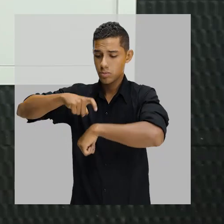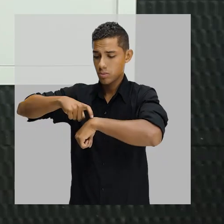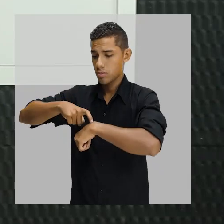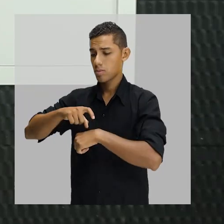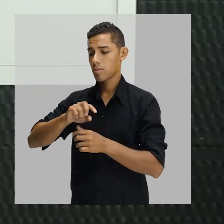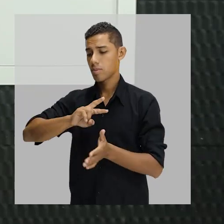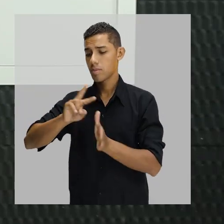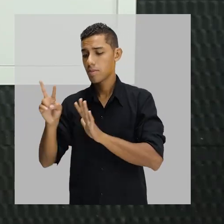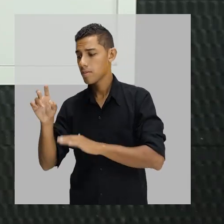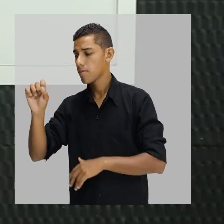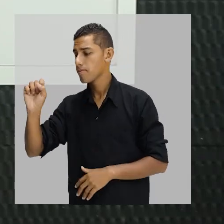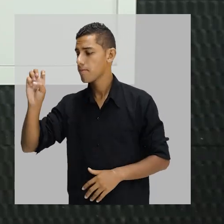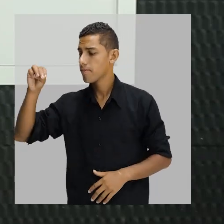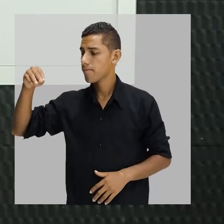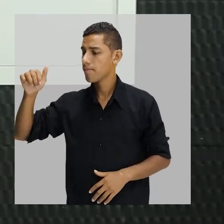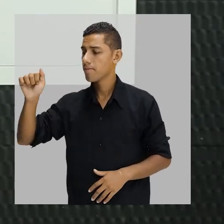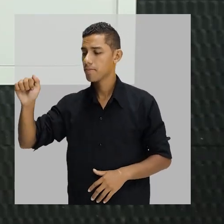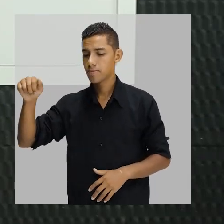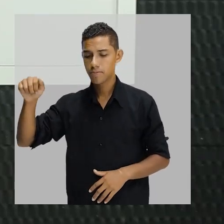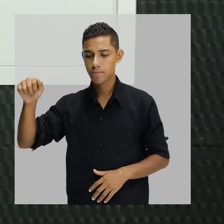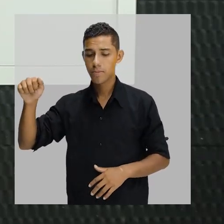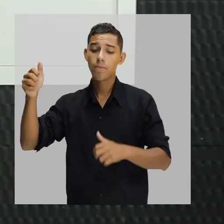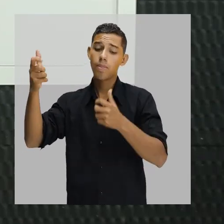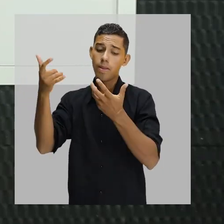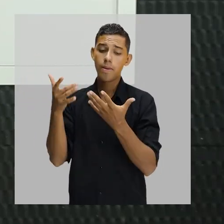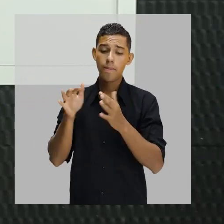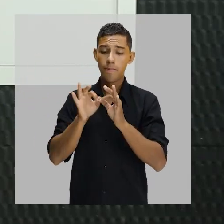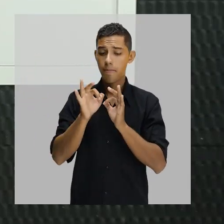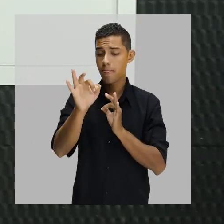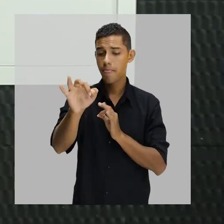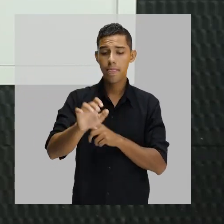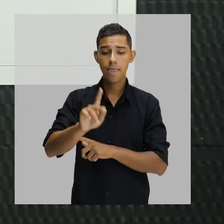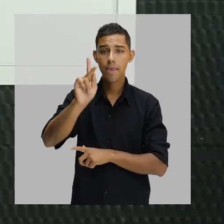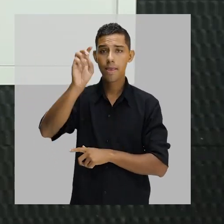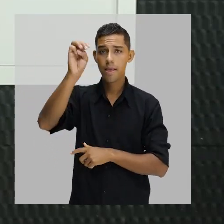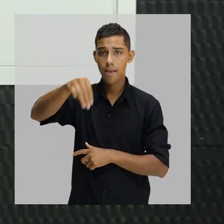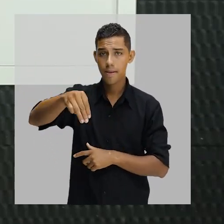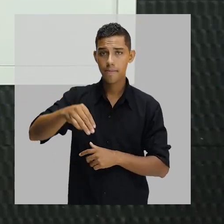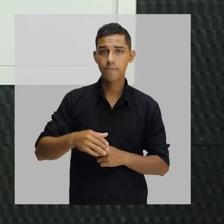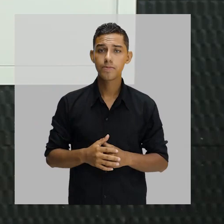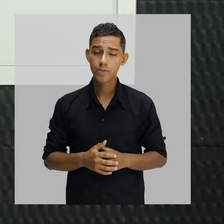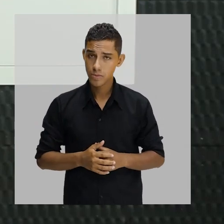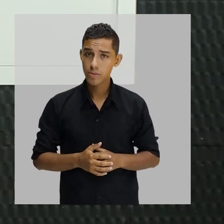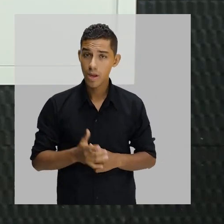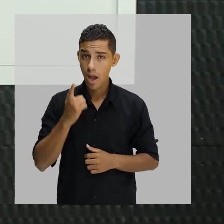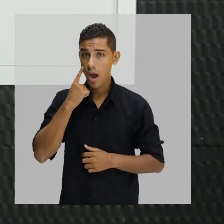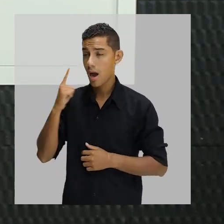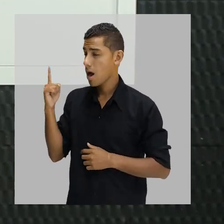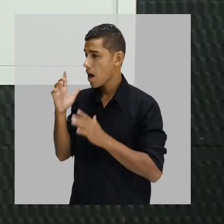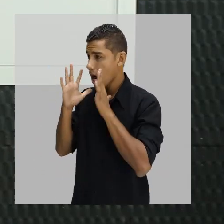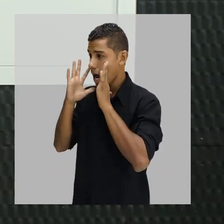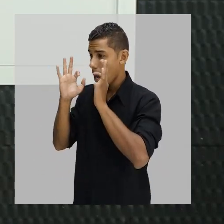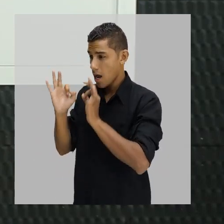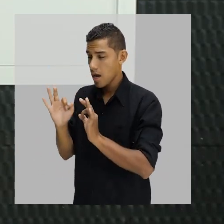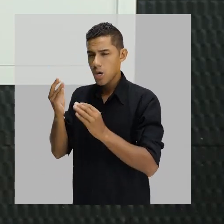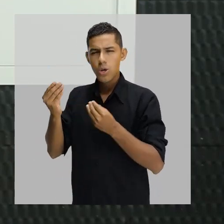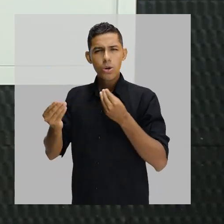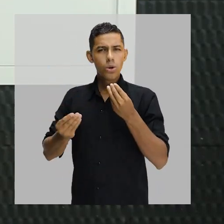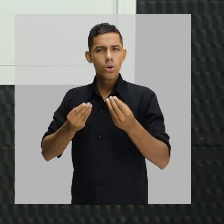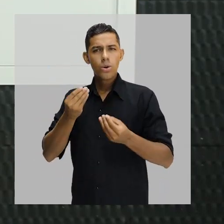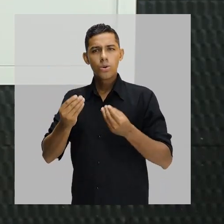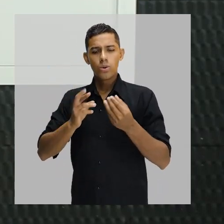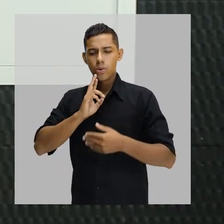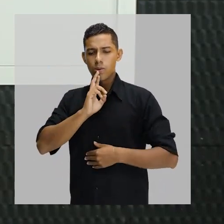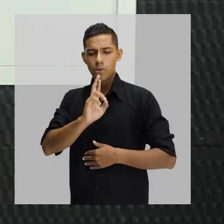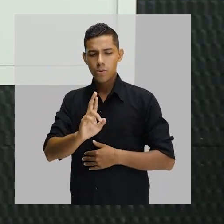o espaço em quilômetros, né? Que ele quer em quilômetros, tá, ok? Então, fica ligadinho como nós vamos fazer